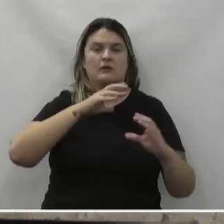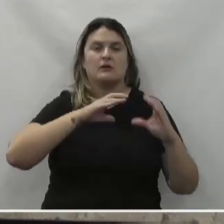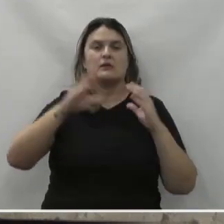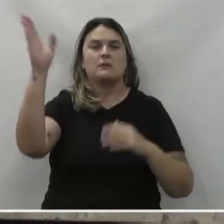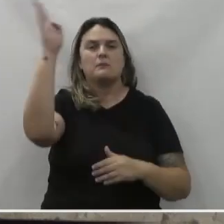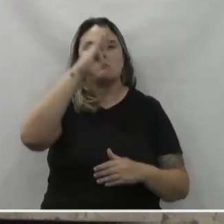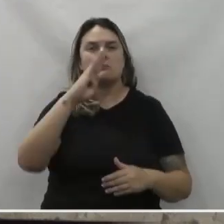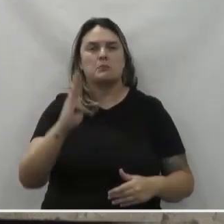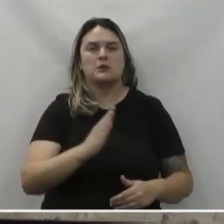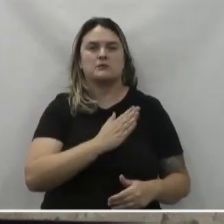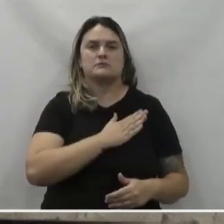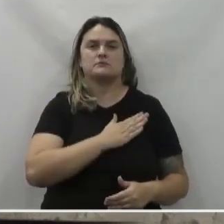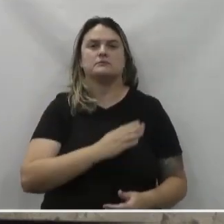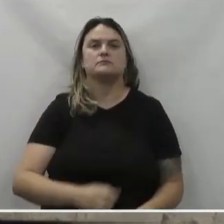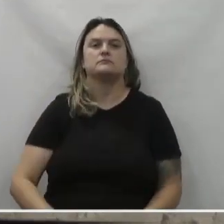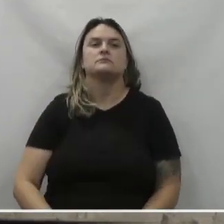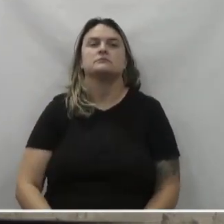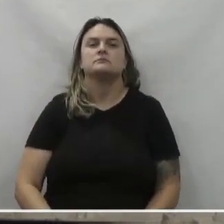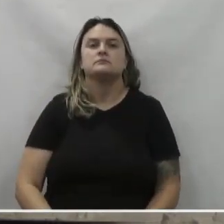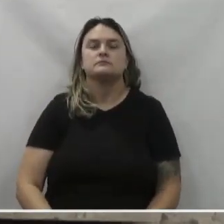nacional brasileiro.